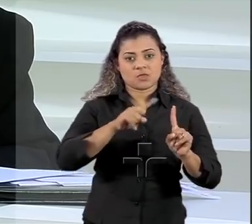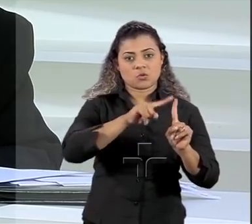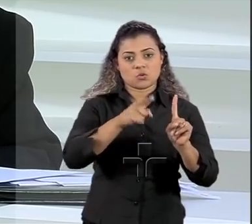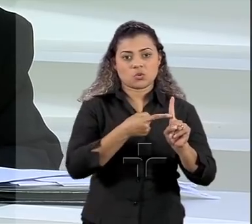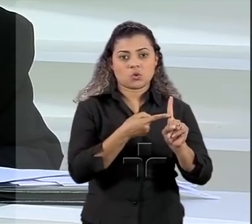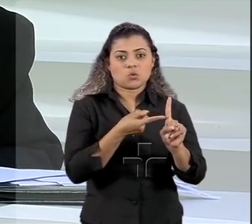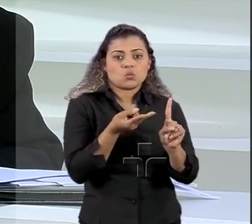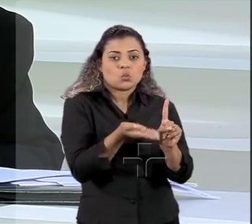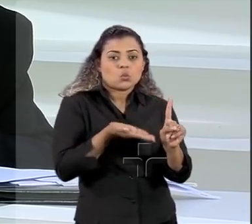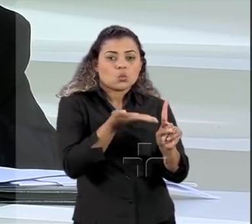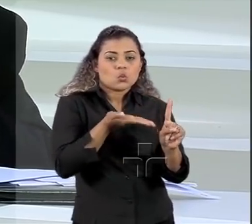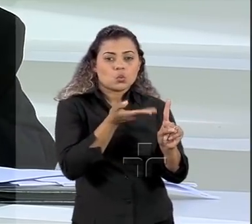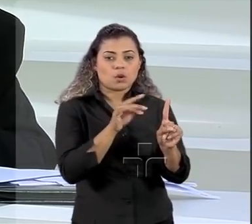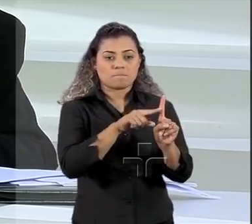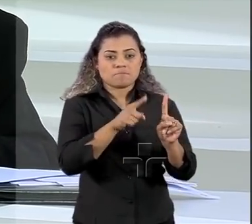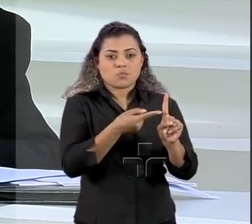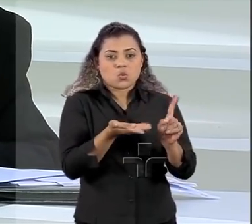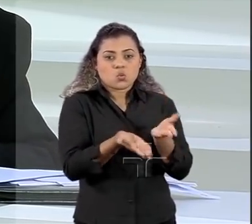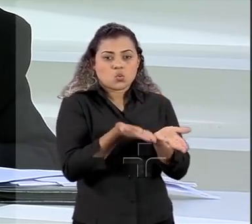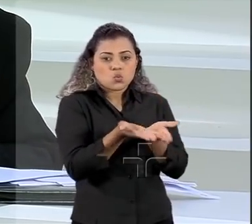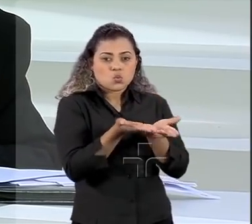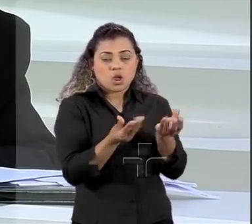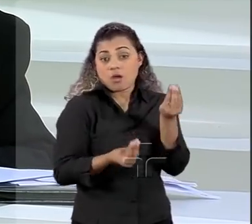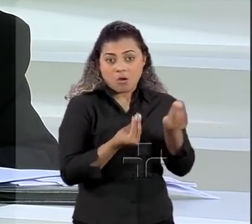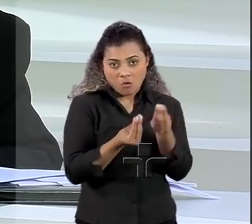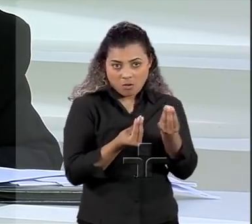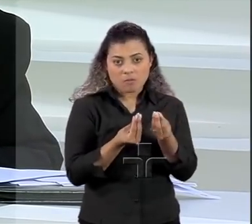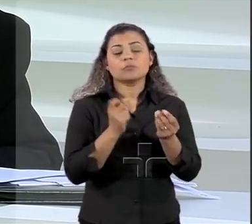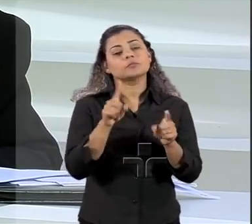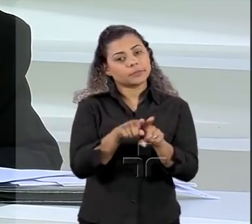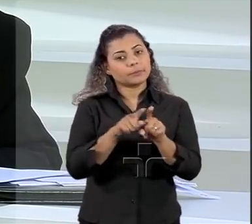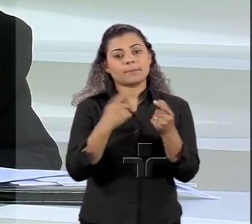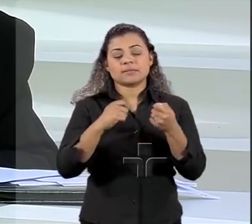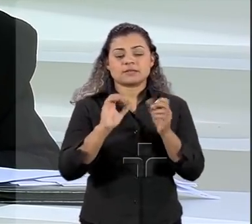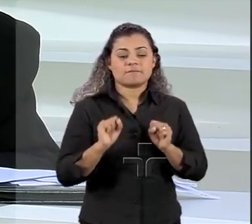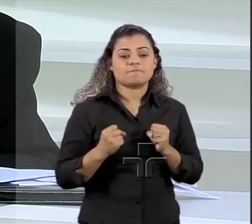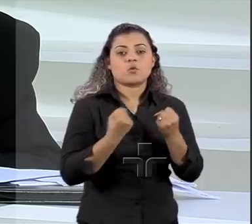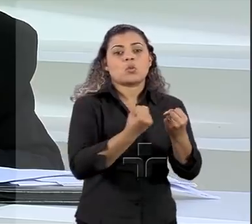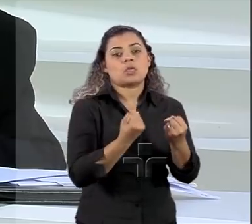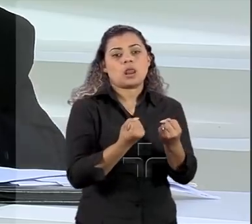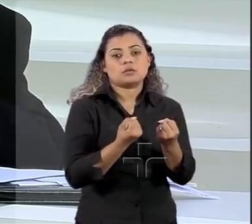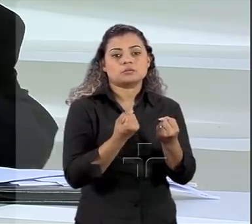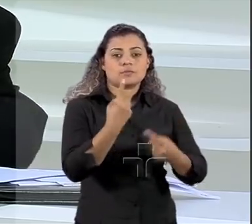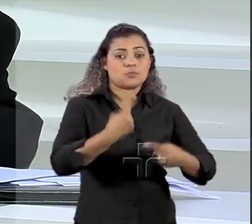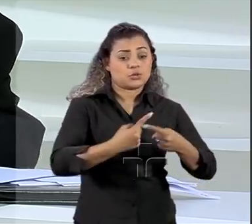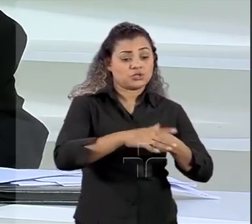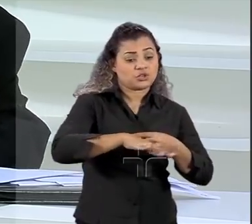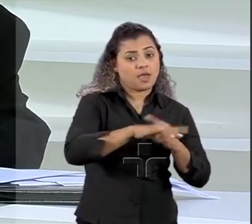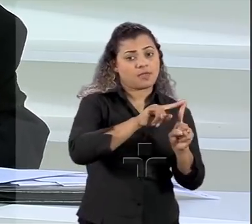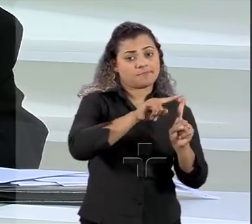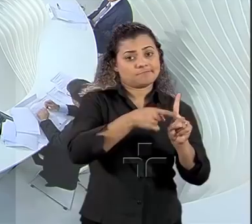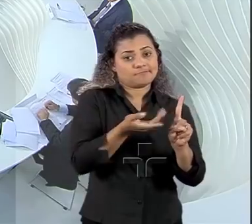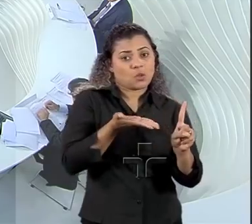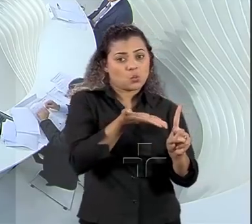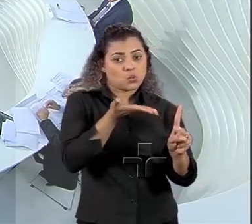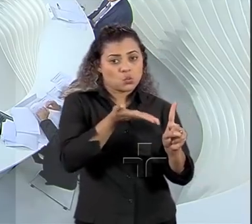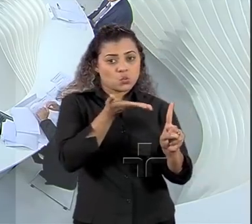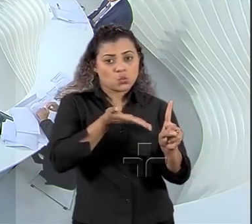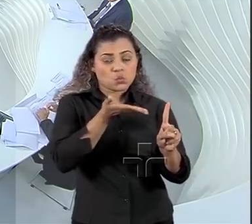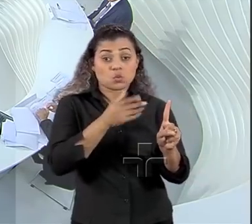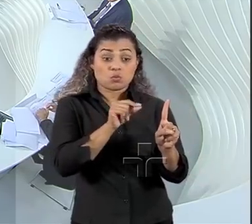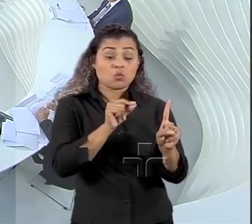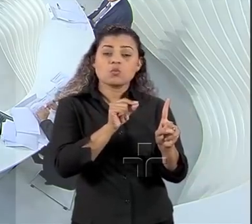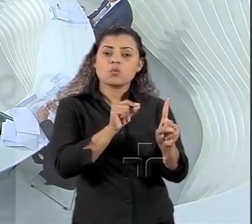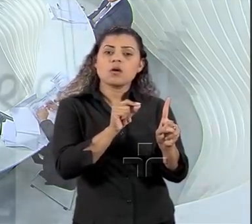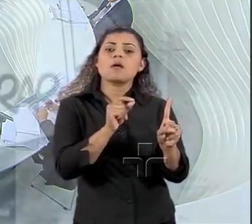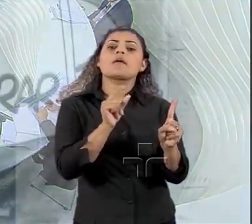investimento forte porque nós precisamos ainda fortalecer algumas políticas nessa área. Então, nós achamos que nós precisamos investir na